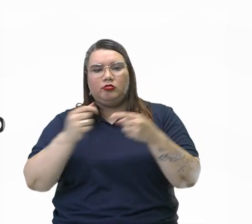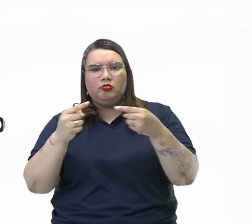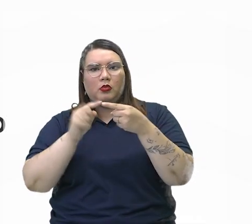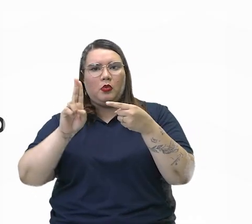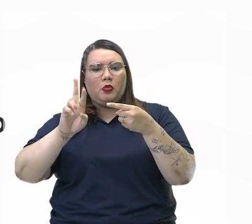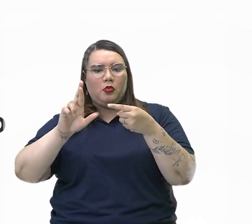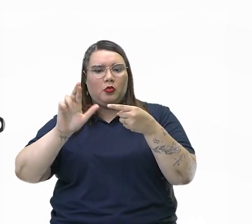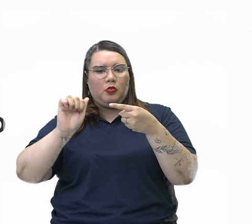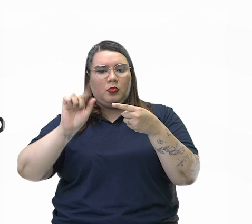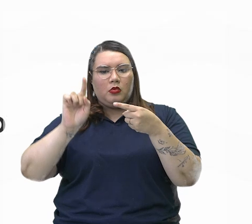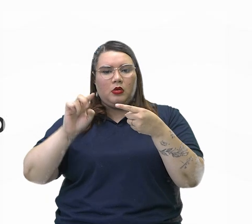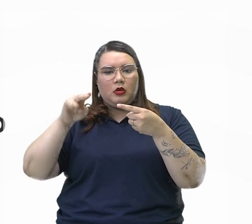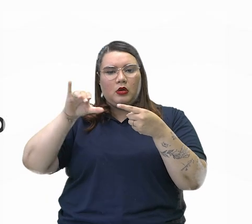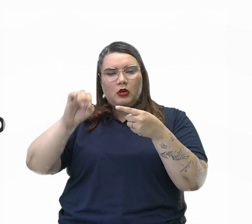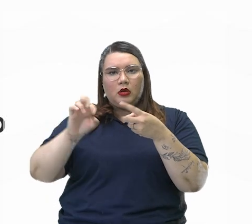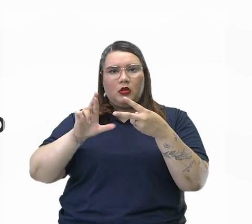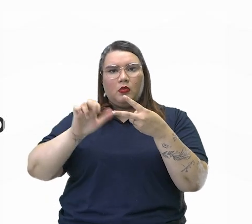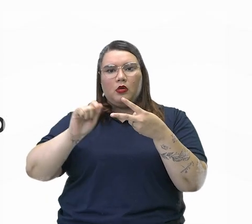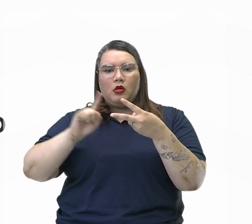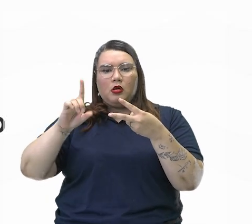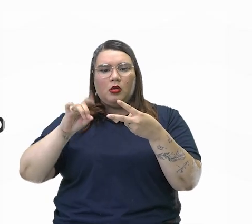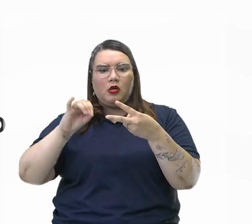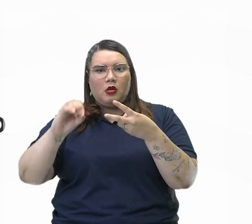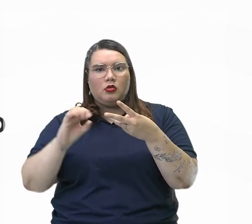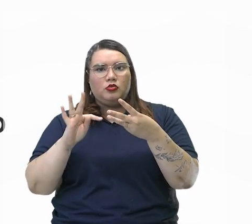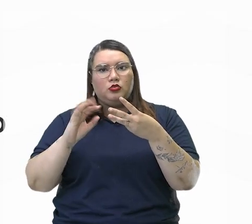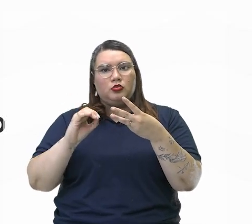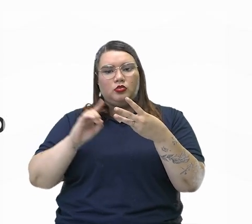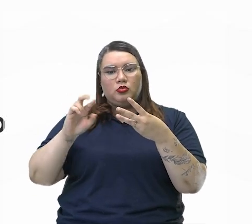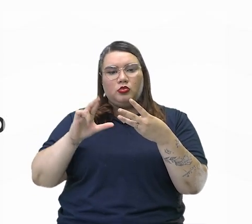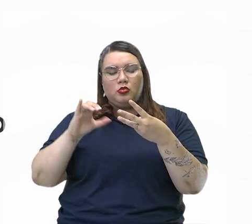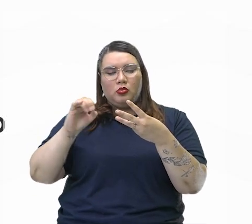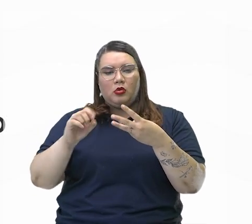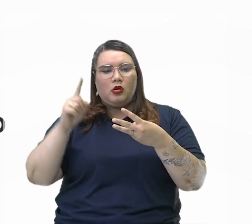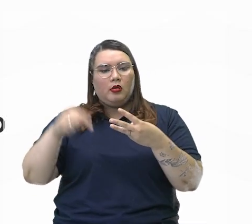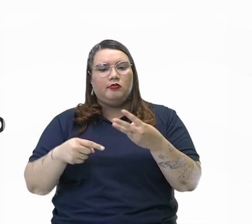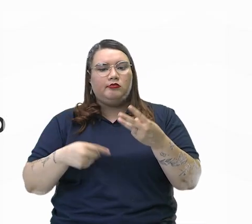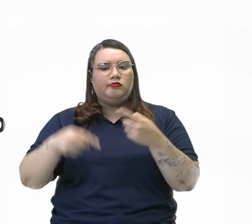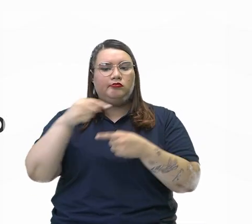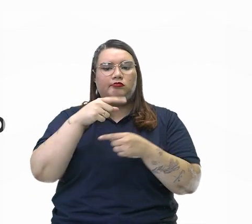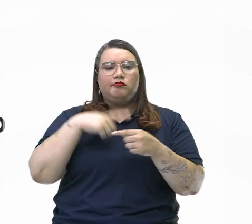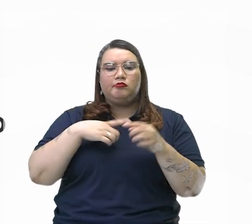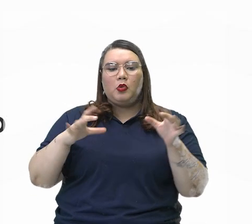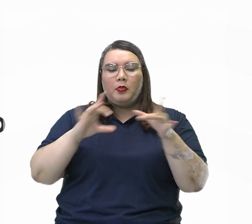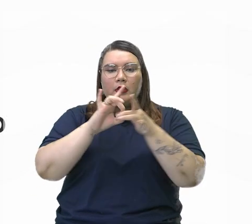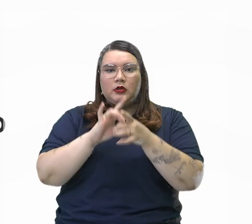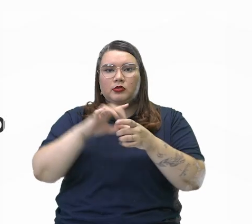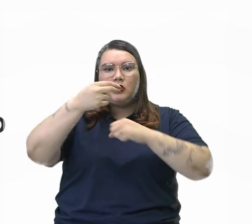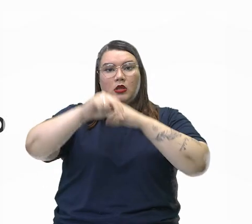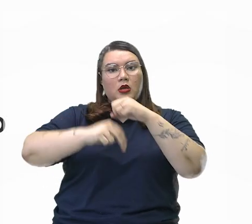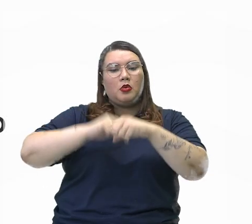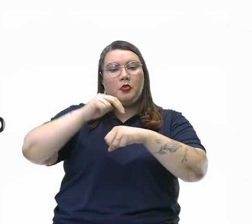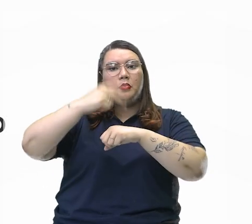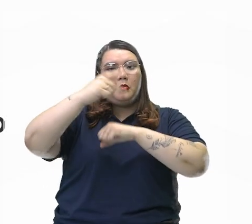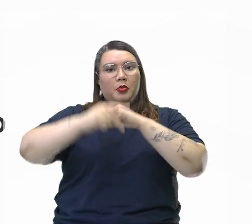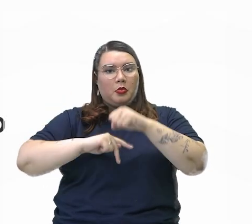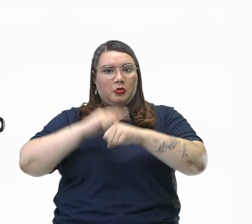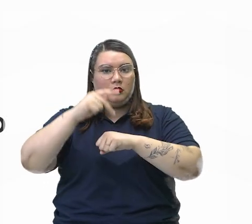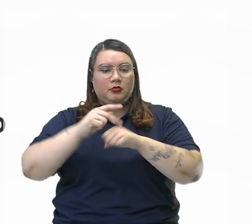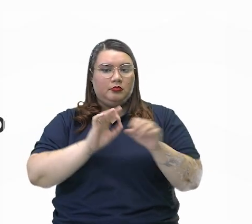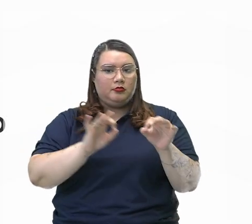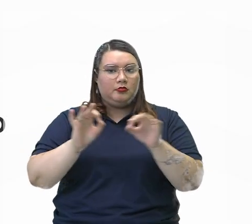ou tório, são estáveis graças ao resultado da combinação de nêutrons e prótons. E quando se fala